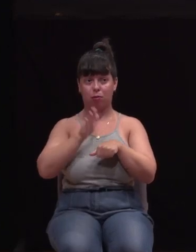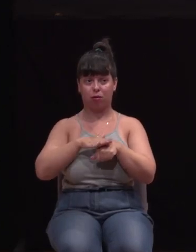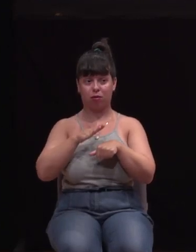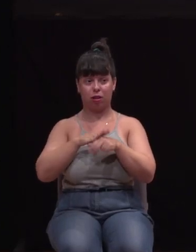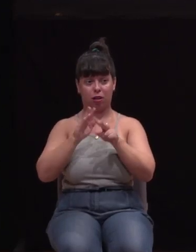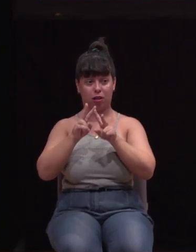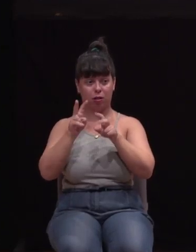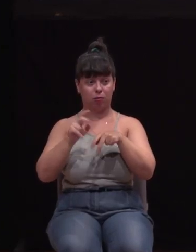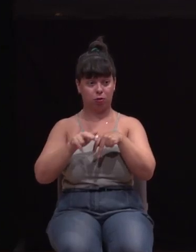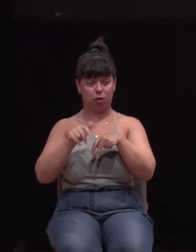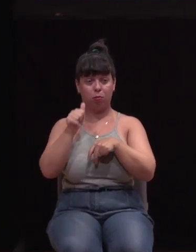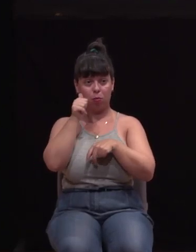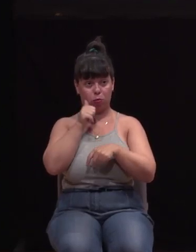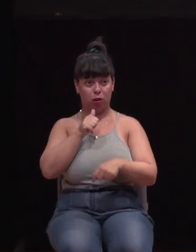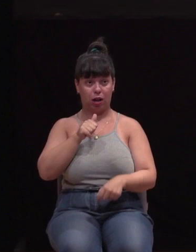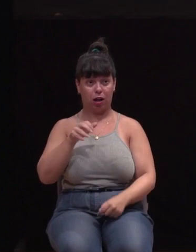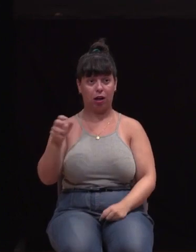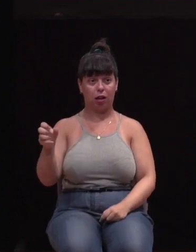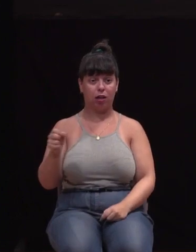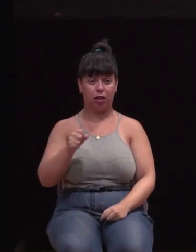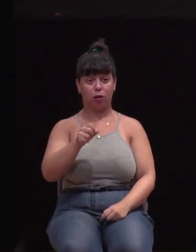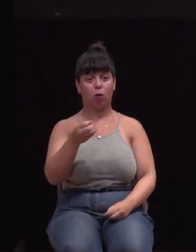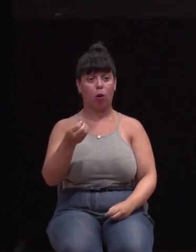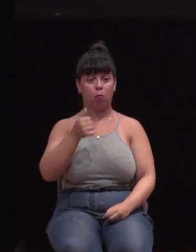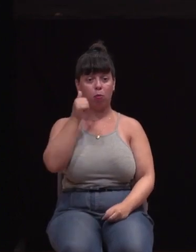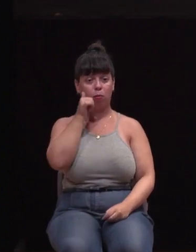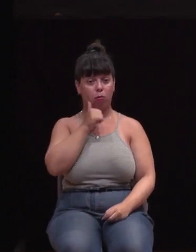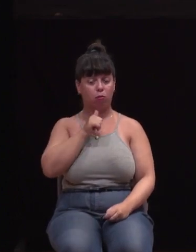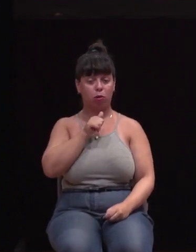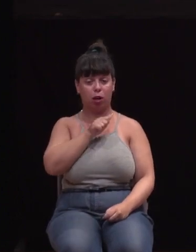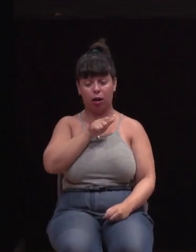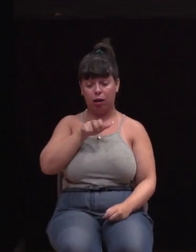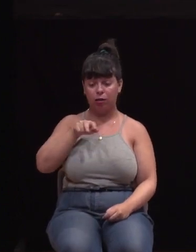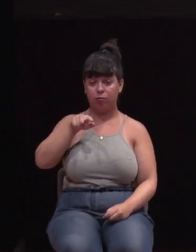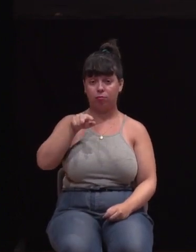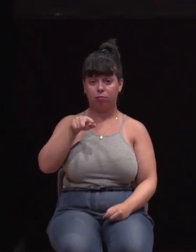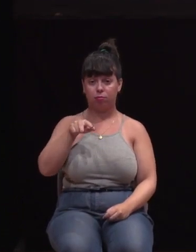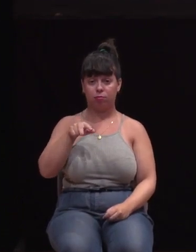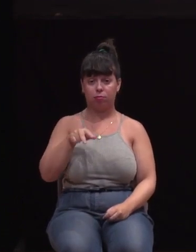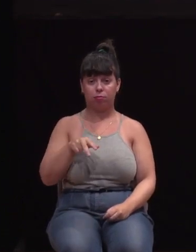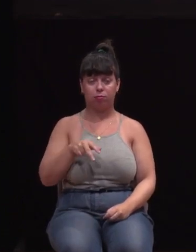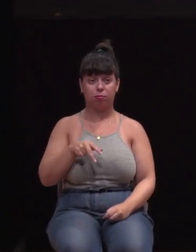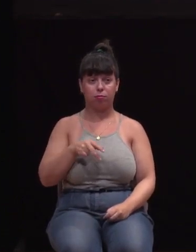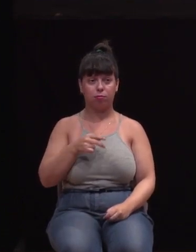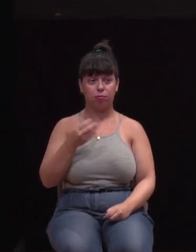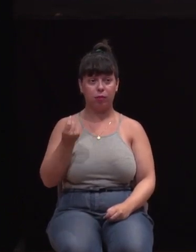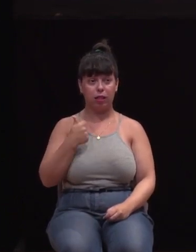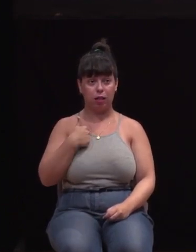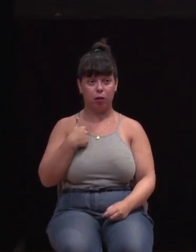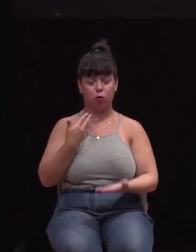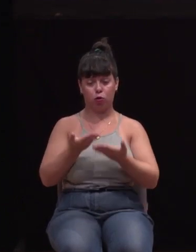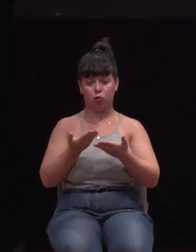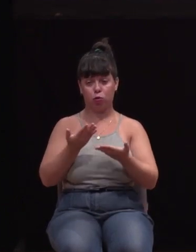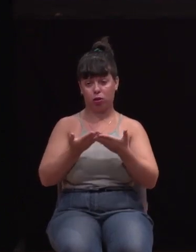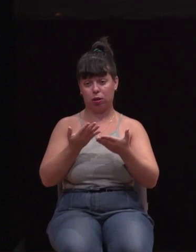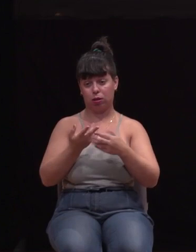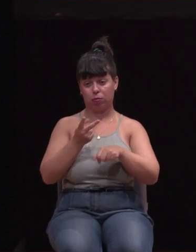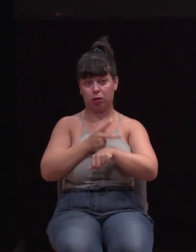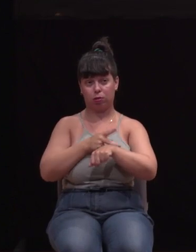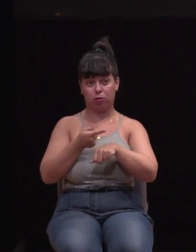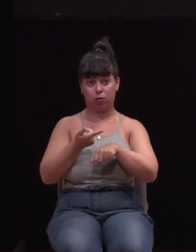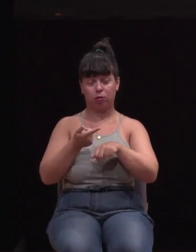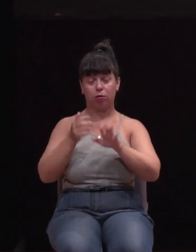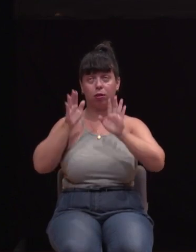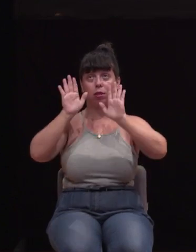mulher no caso, como é a mulher vista pela sociedade, como que nós poderíamos fazer, eu estou me formando para ser pedagogo daqui a algum tempo, se Deus quiser,